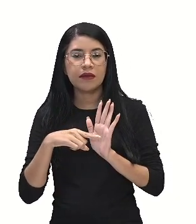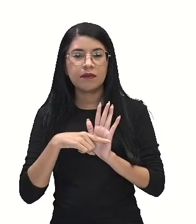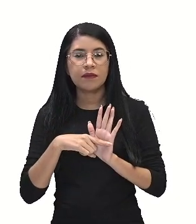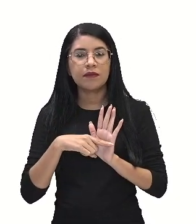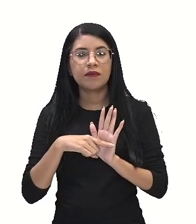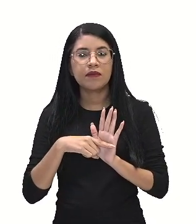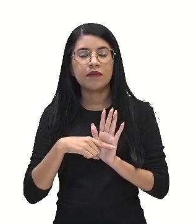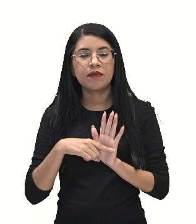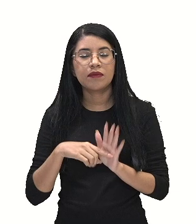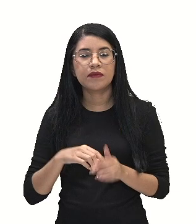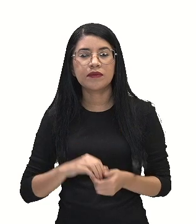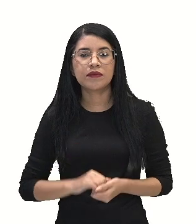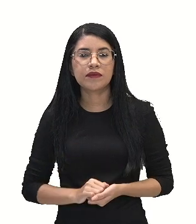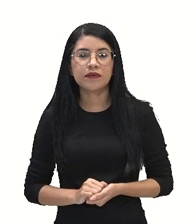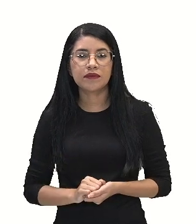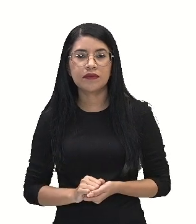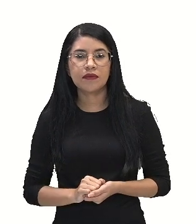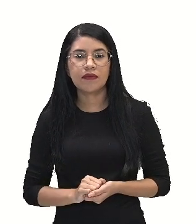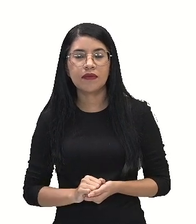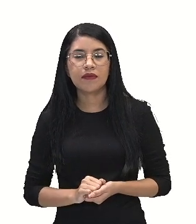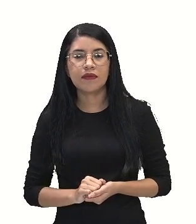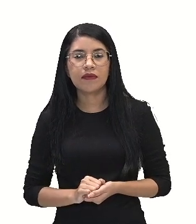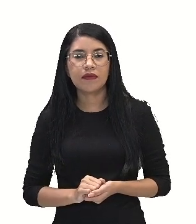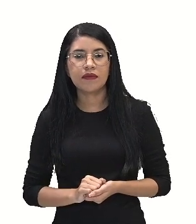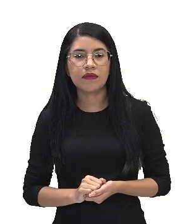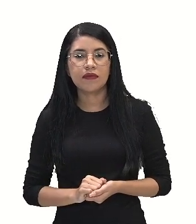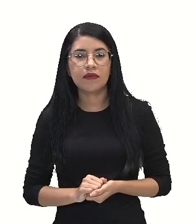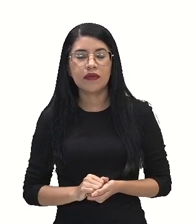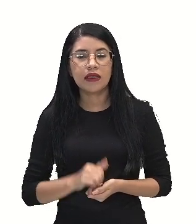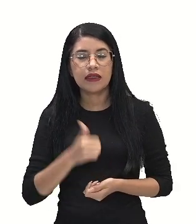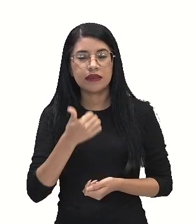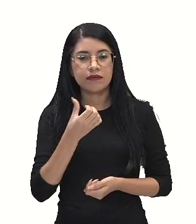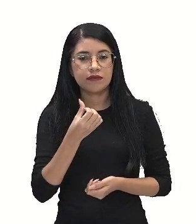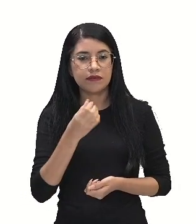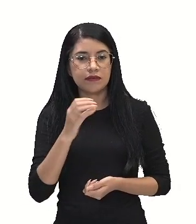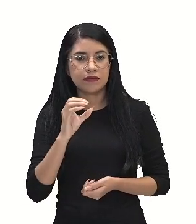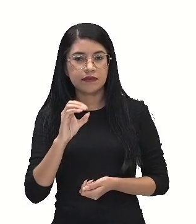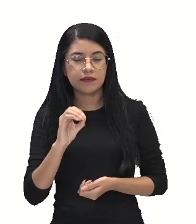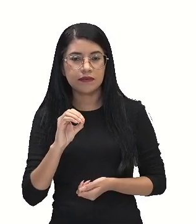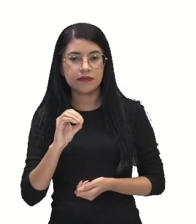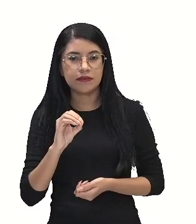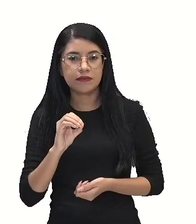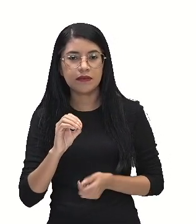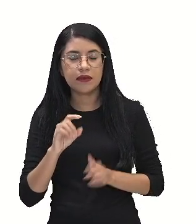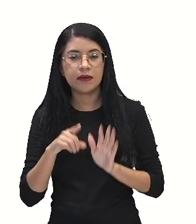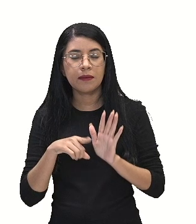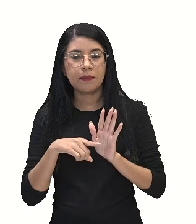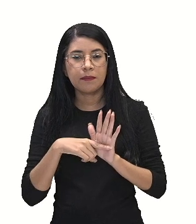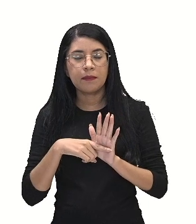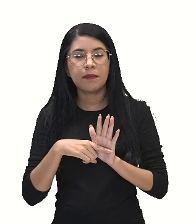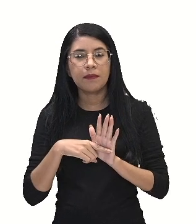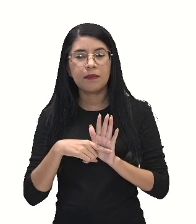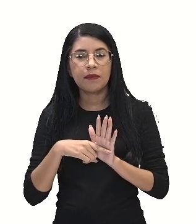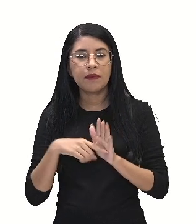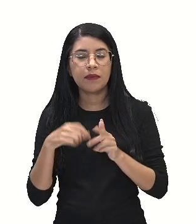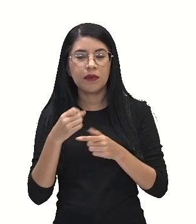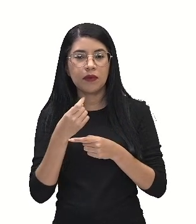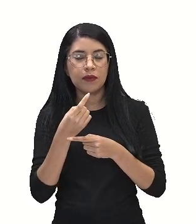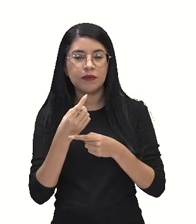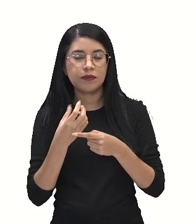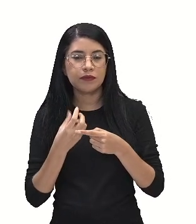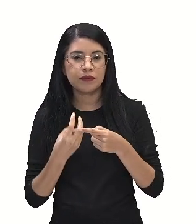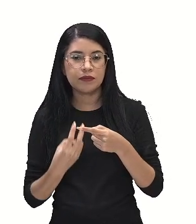vezes 10, 80, 2 vezes 8, 16, 160, menos cosseno